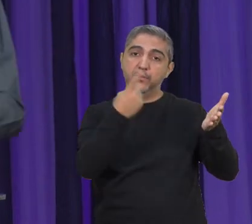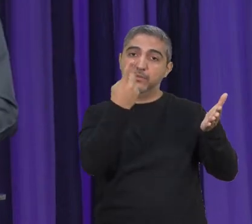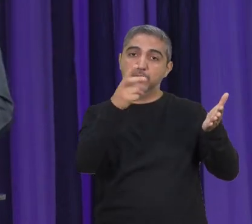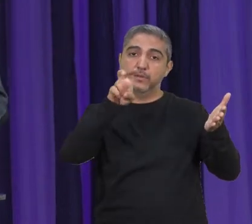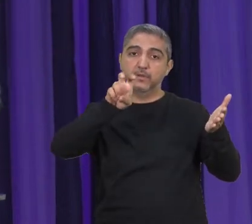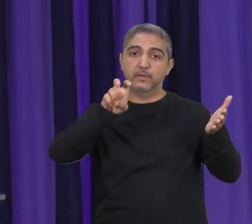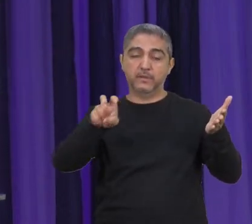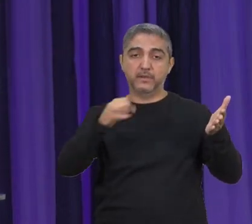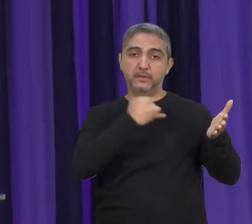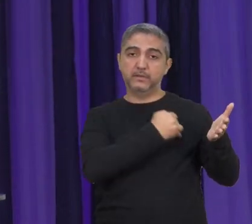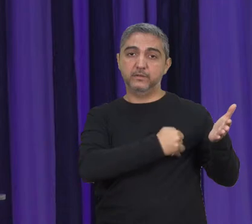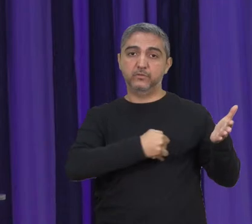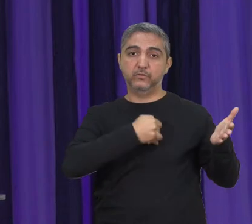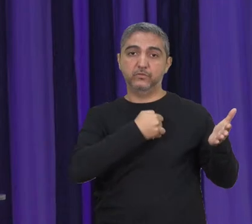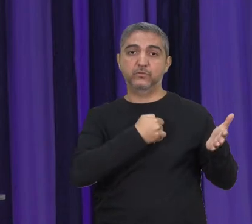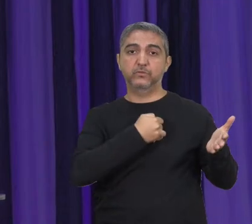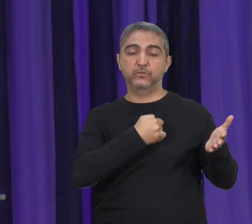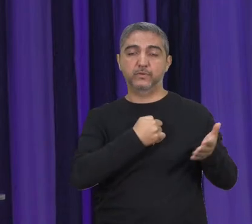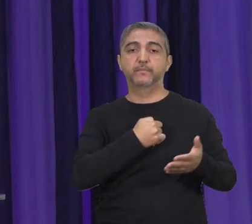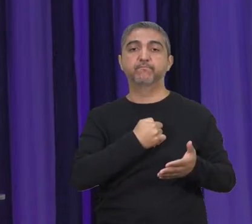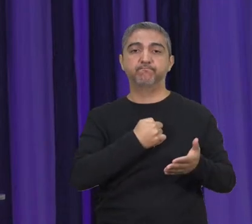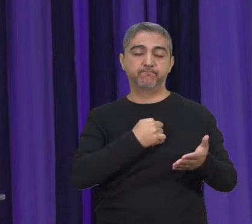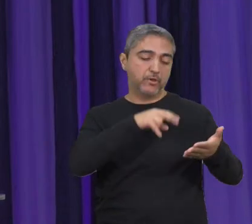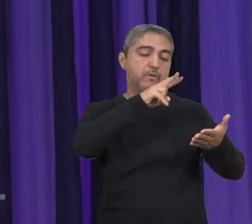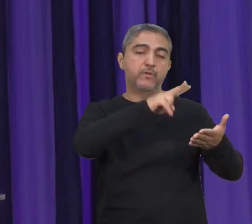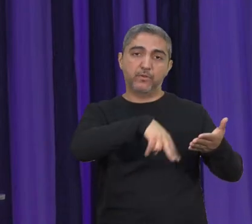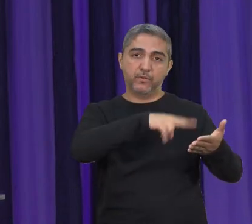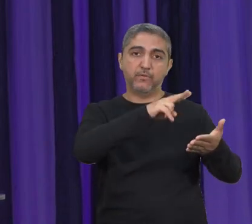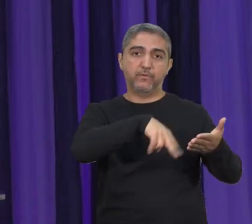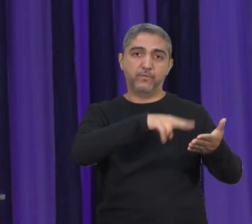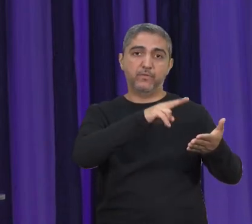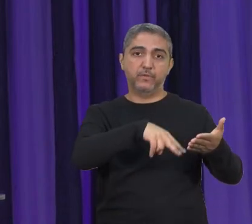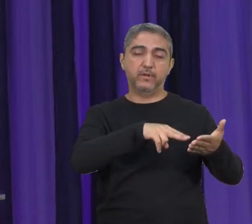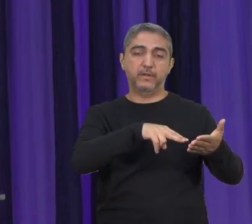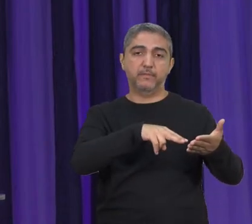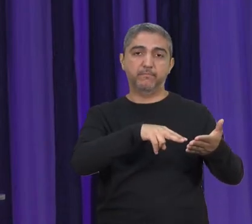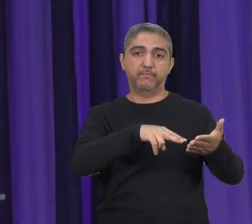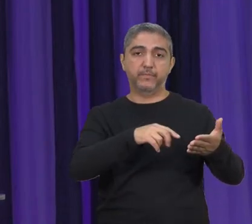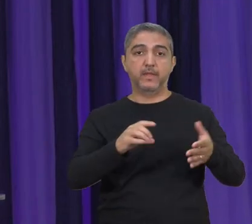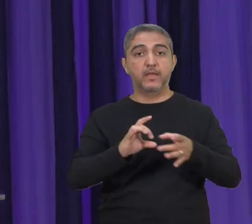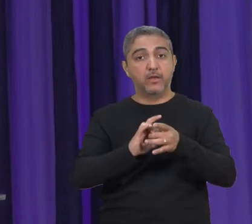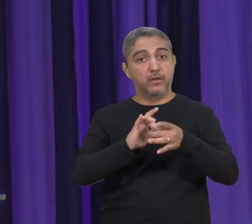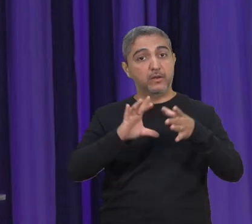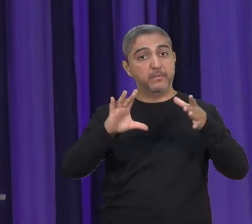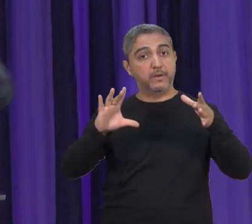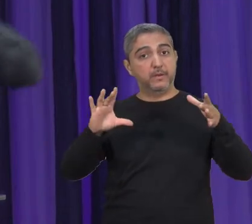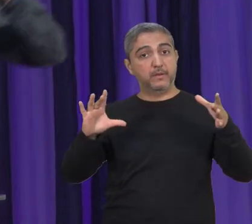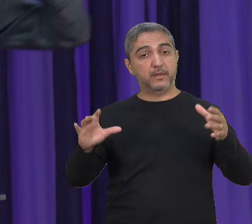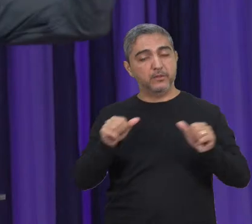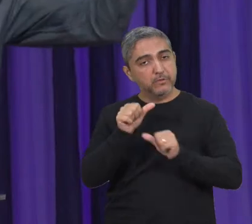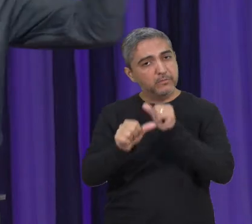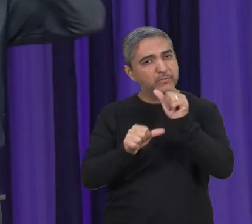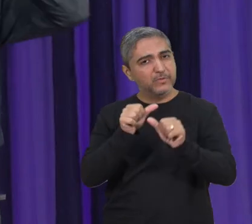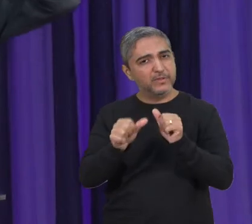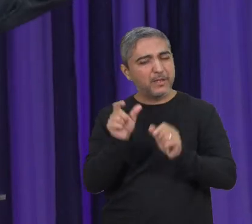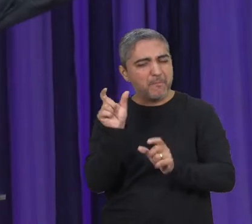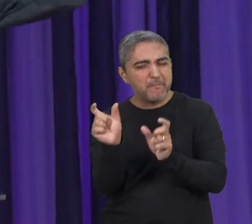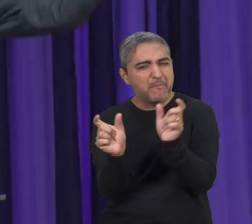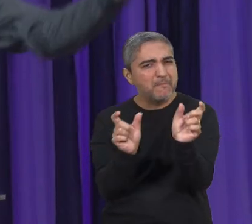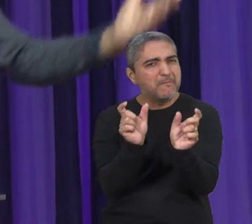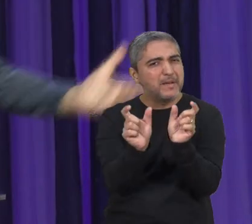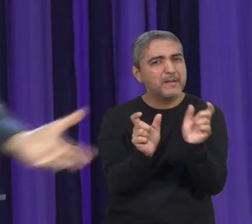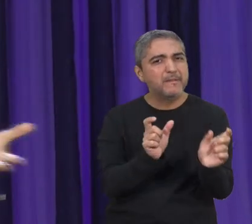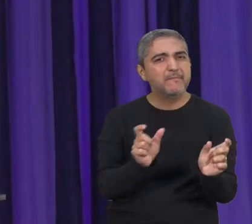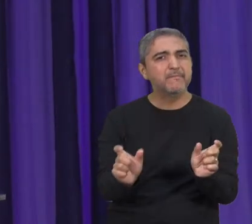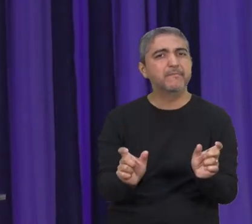mas eu tomei a liberdade de fazer uma grande mudança nessa leitura. Como nós estamos